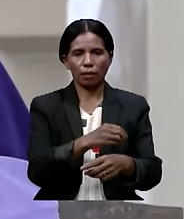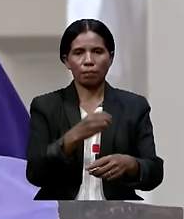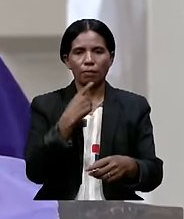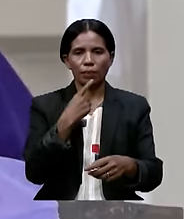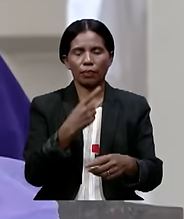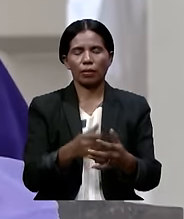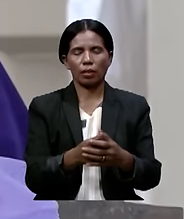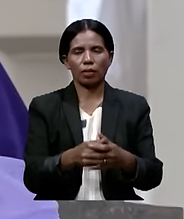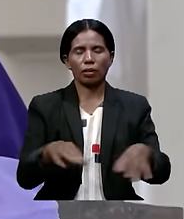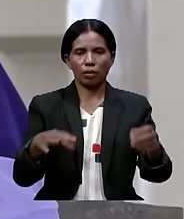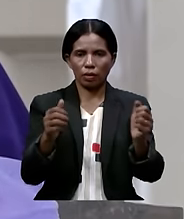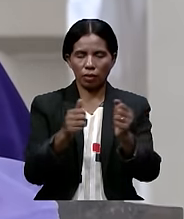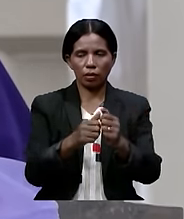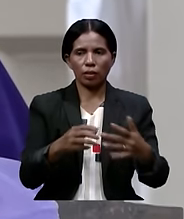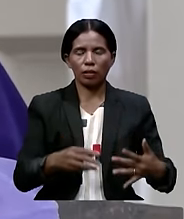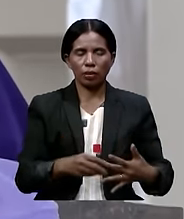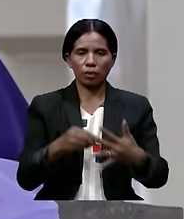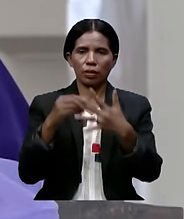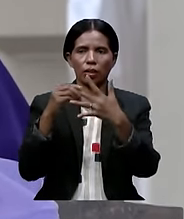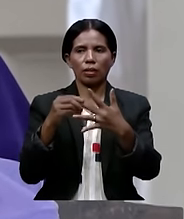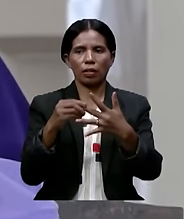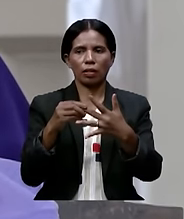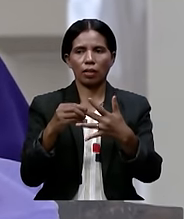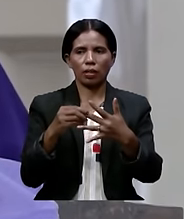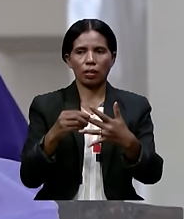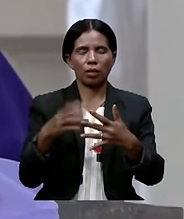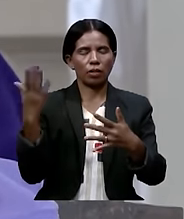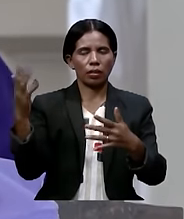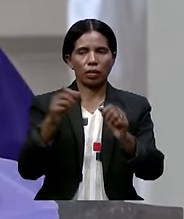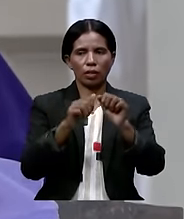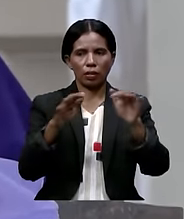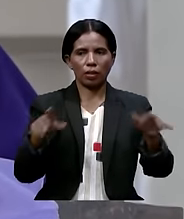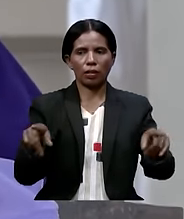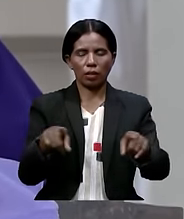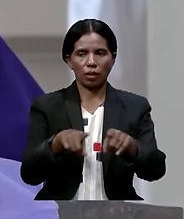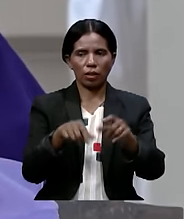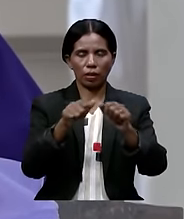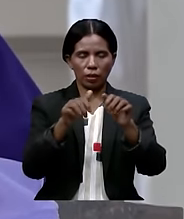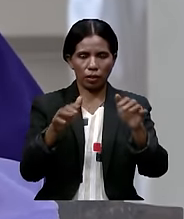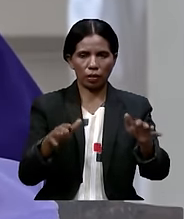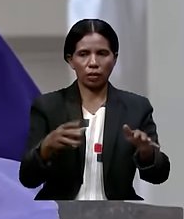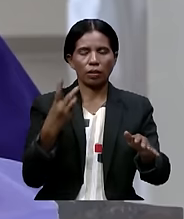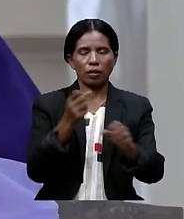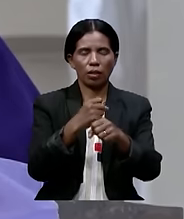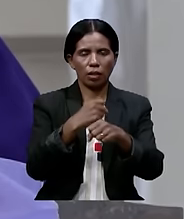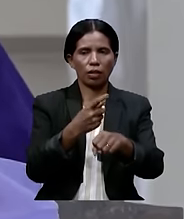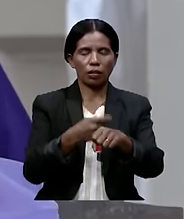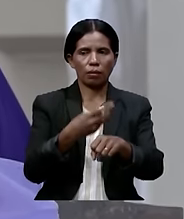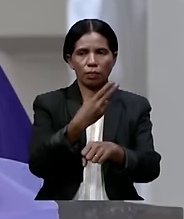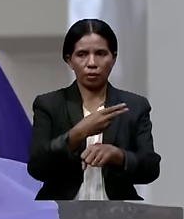minha estoma. Eu li a minha administração, a minha administrador, a minha terral e tempo do Nia